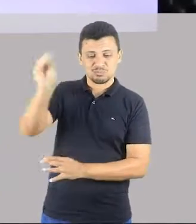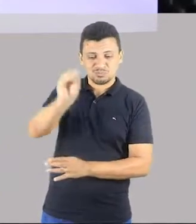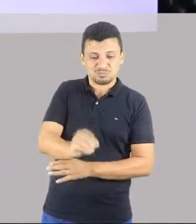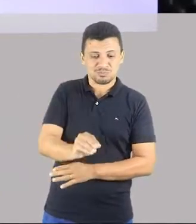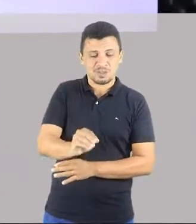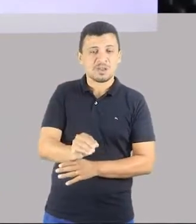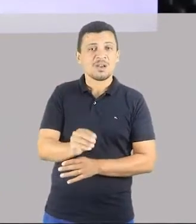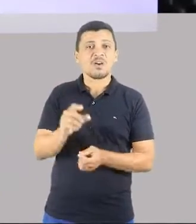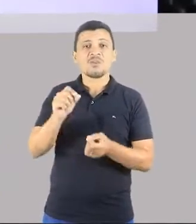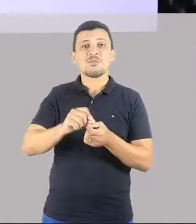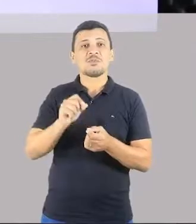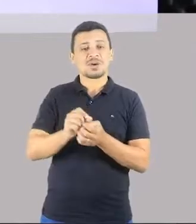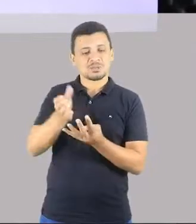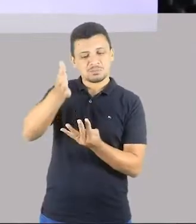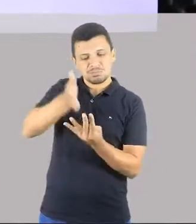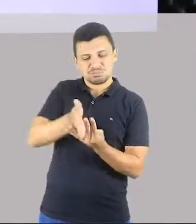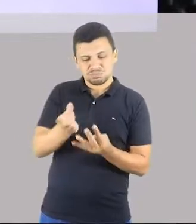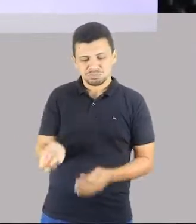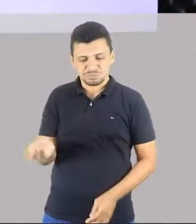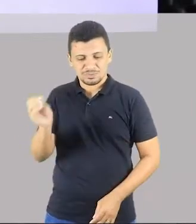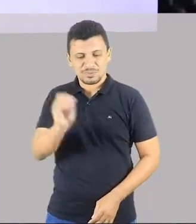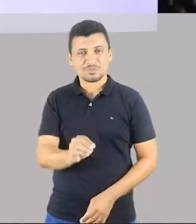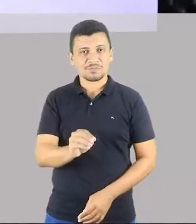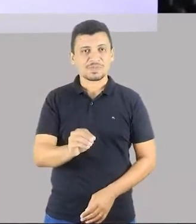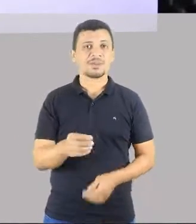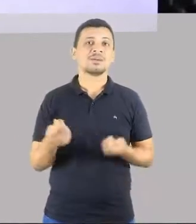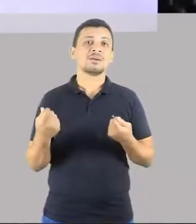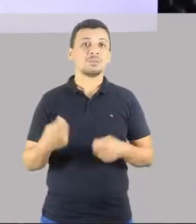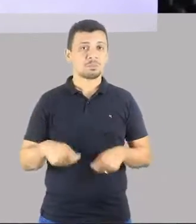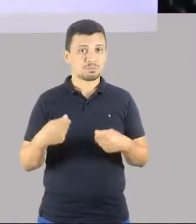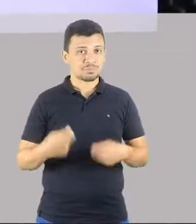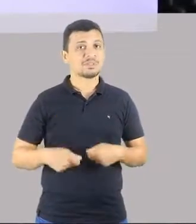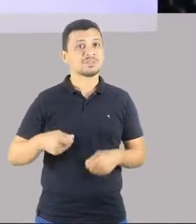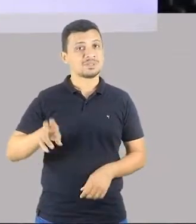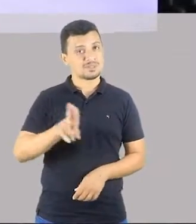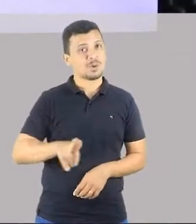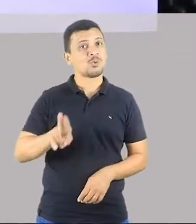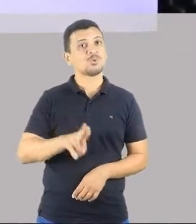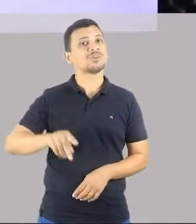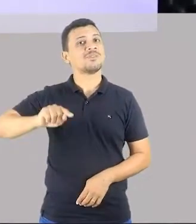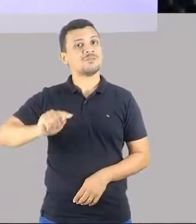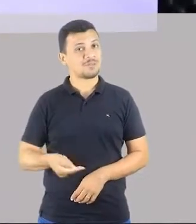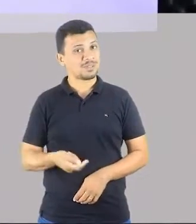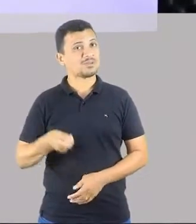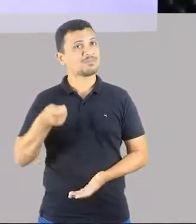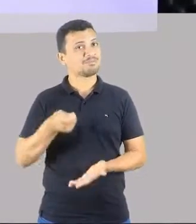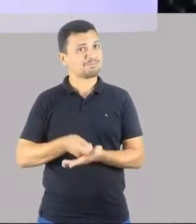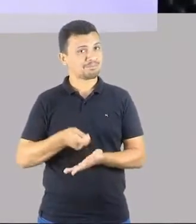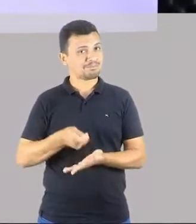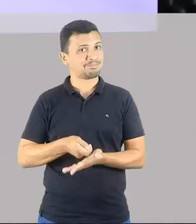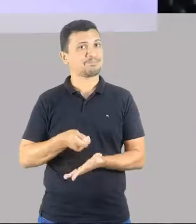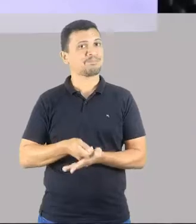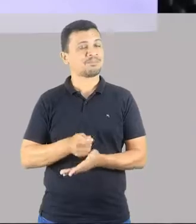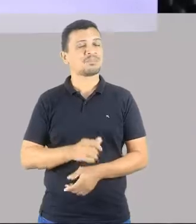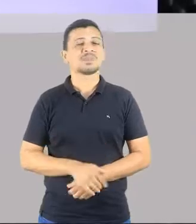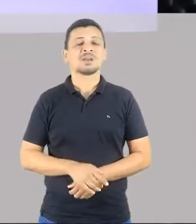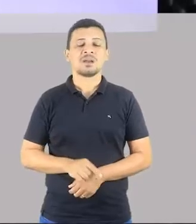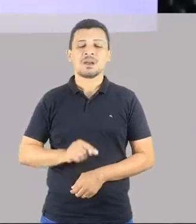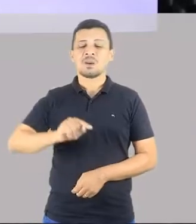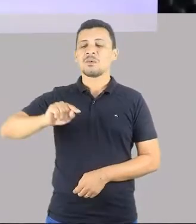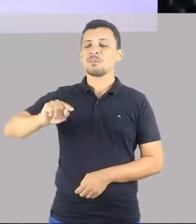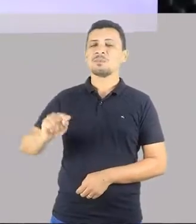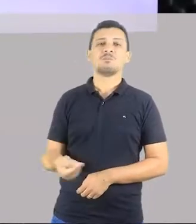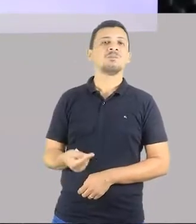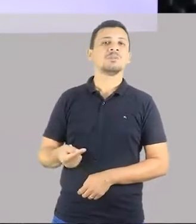inversões, faço intercalações, aí a pontuação passa a ser obrigatória. De uma certa maneira, a pontuação ela tem uma